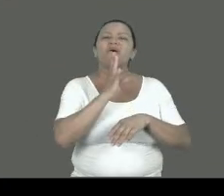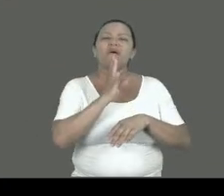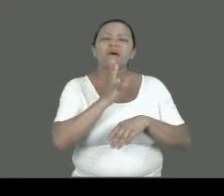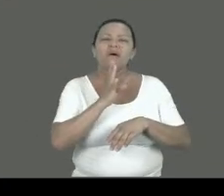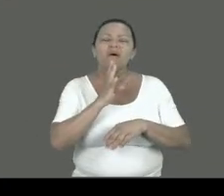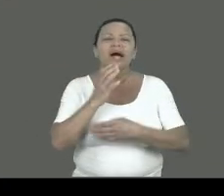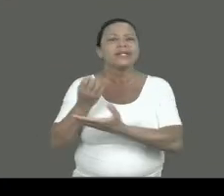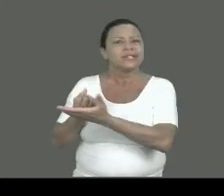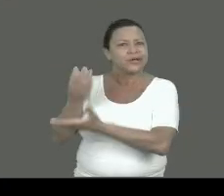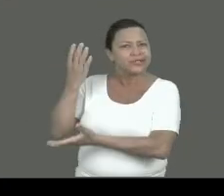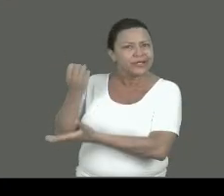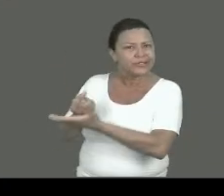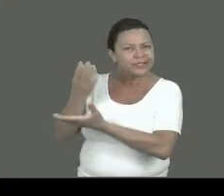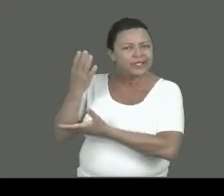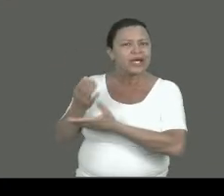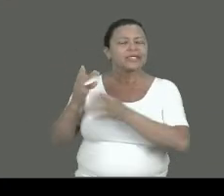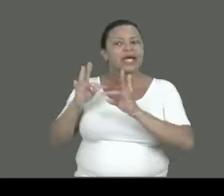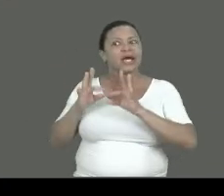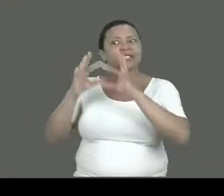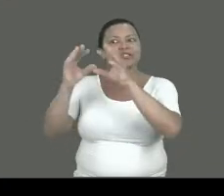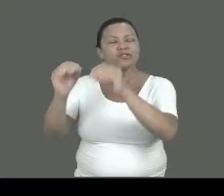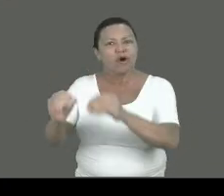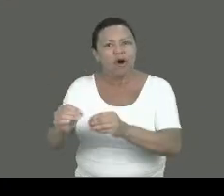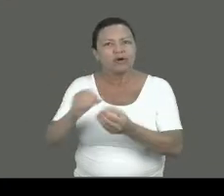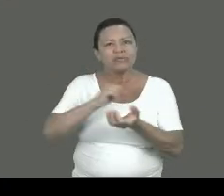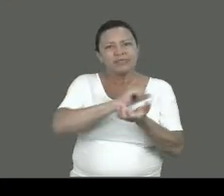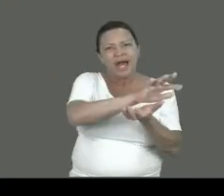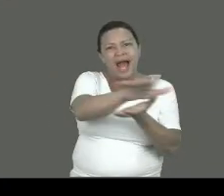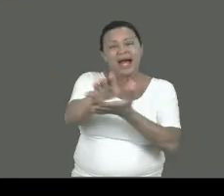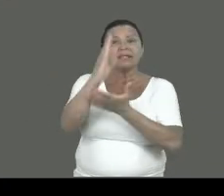doutrina espírita e toda a sua vasta